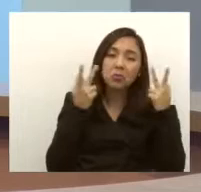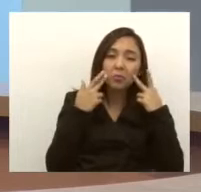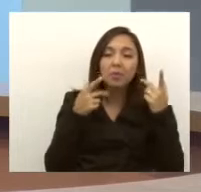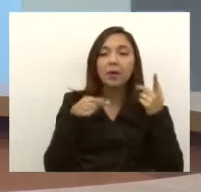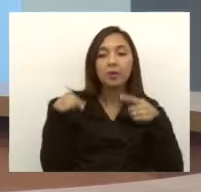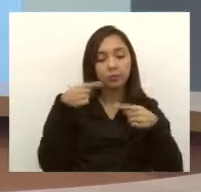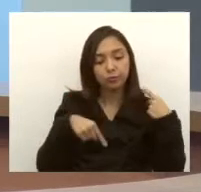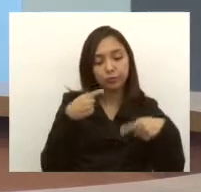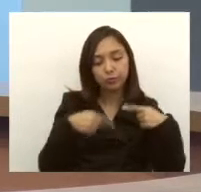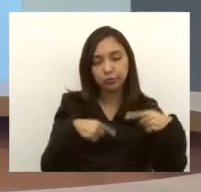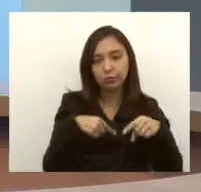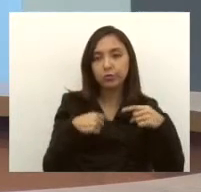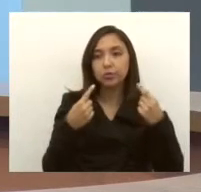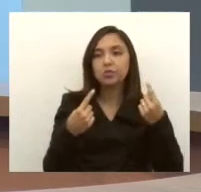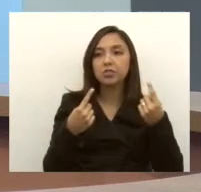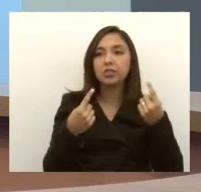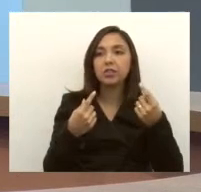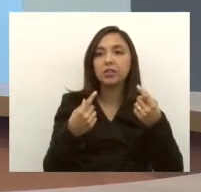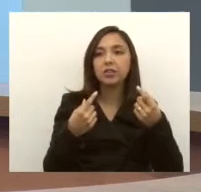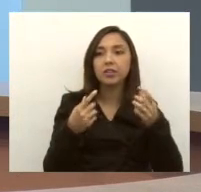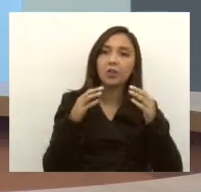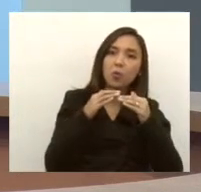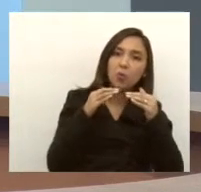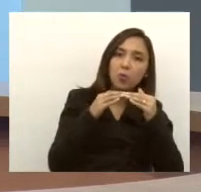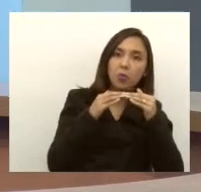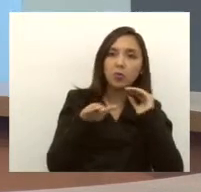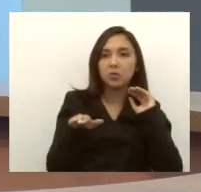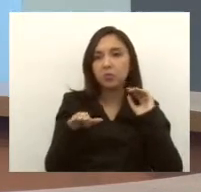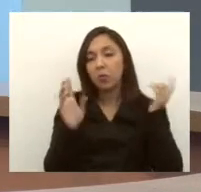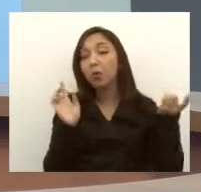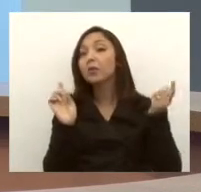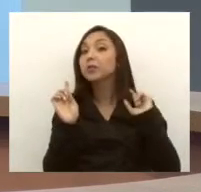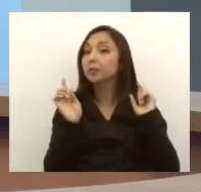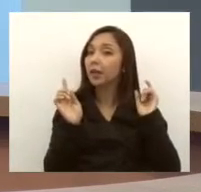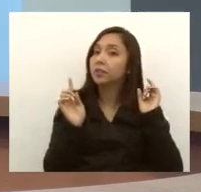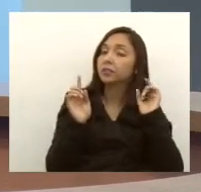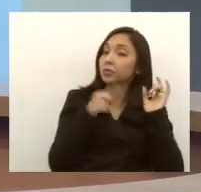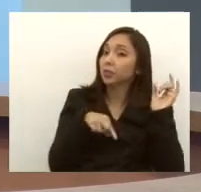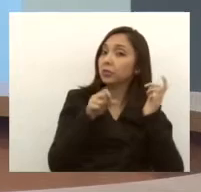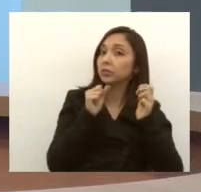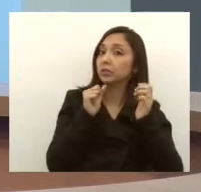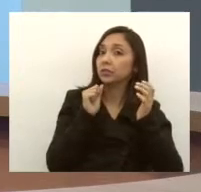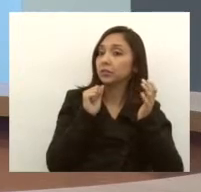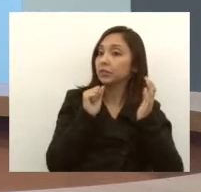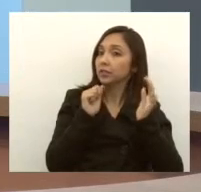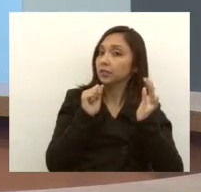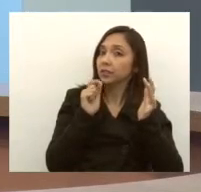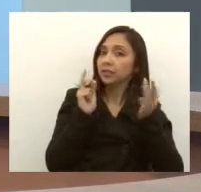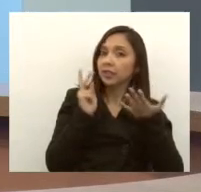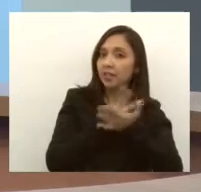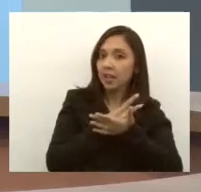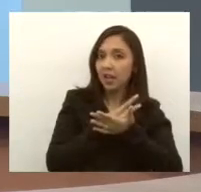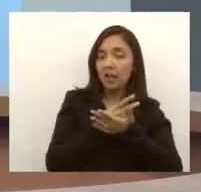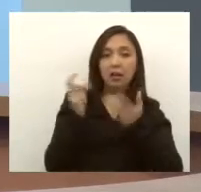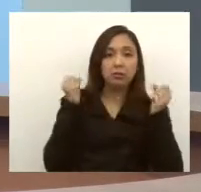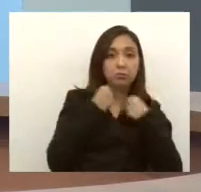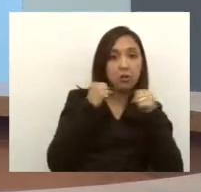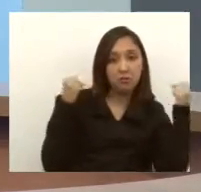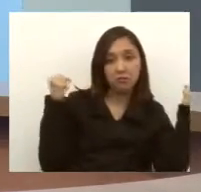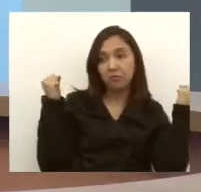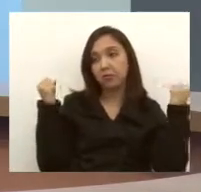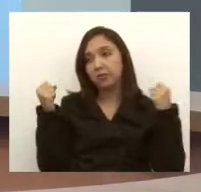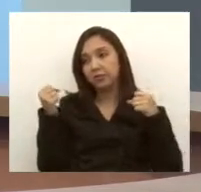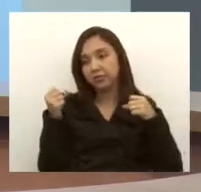a gente discutir, debater, concordar, discordar. O que não pode é apelar, né? O que não pode é perder a linha, querer